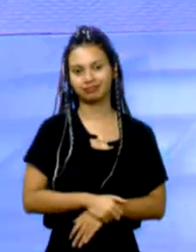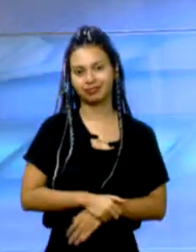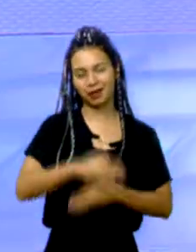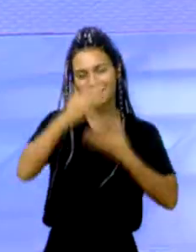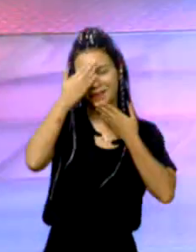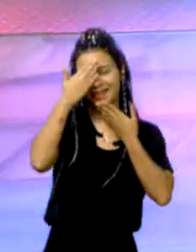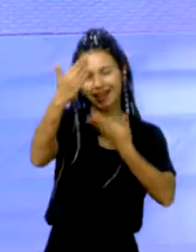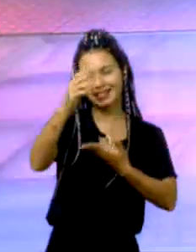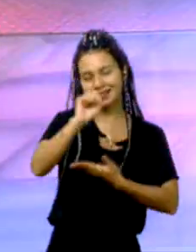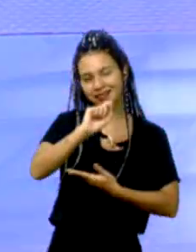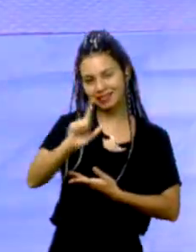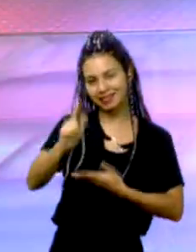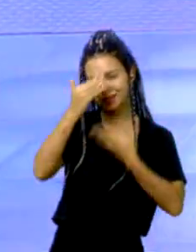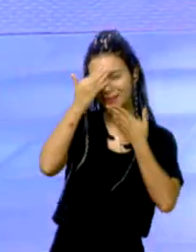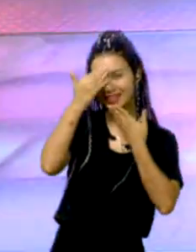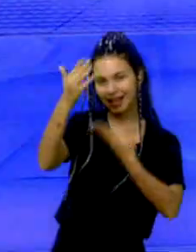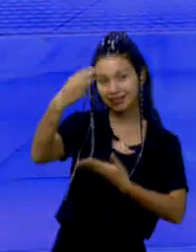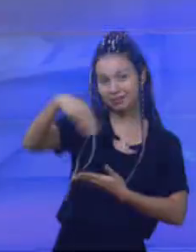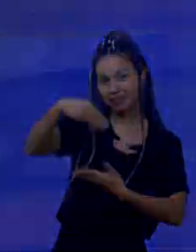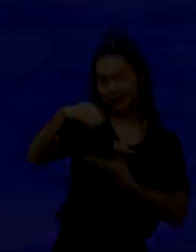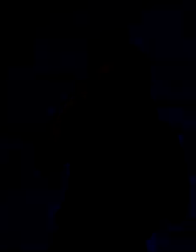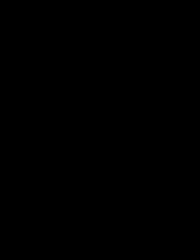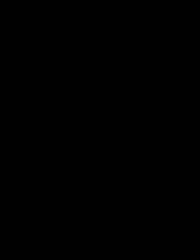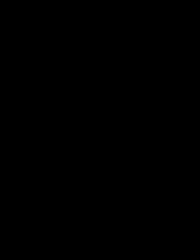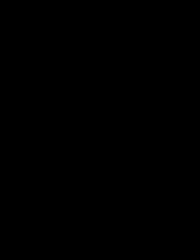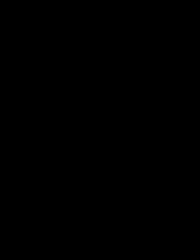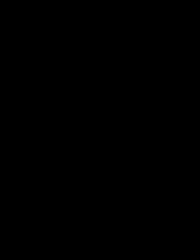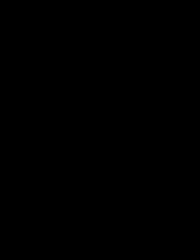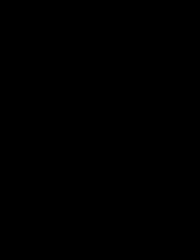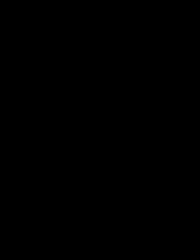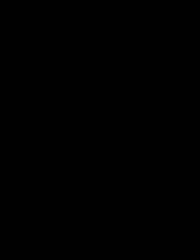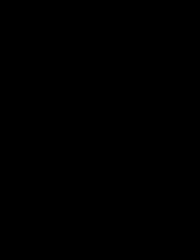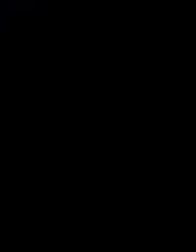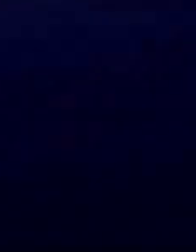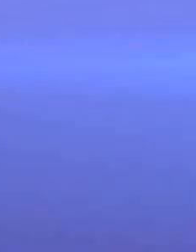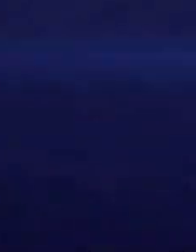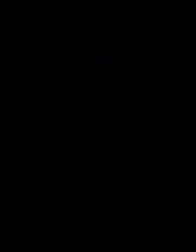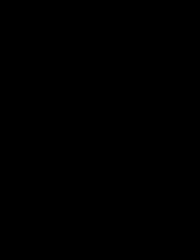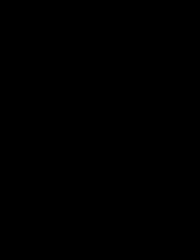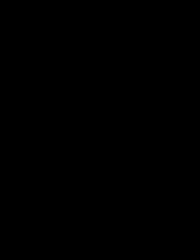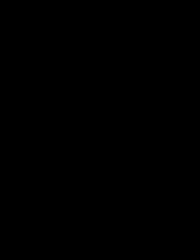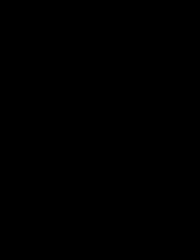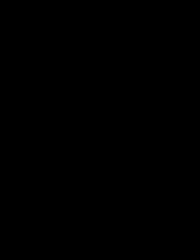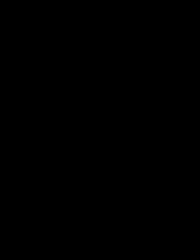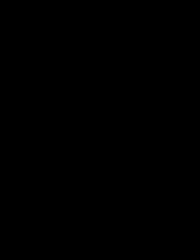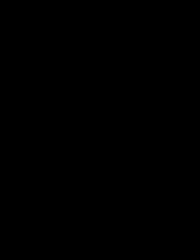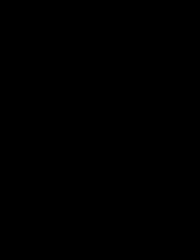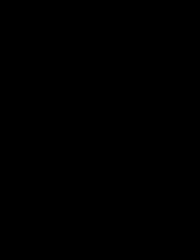Obrigada, Maranhão. Obrigada, Brasil. Algo Mais.